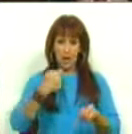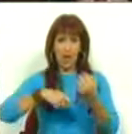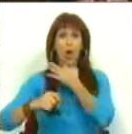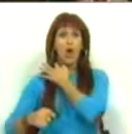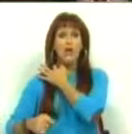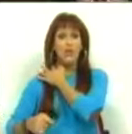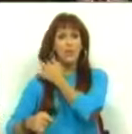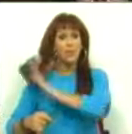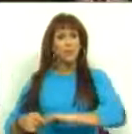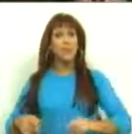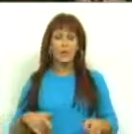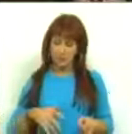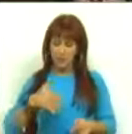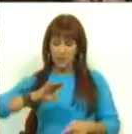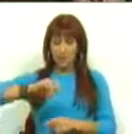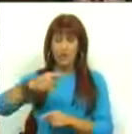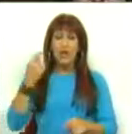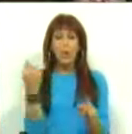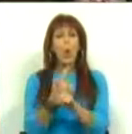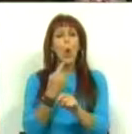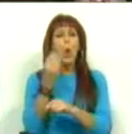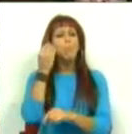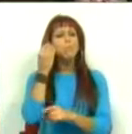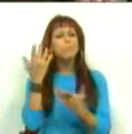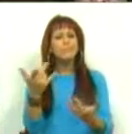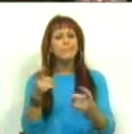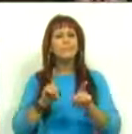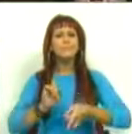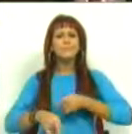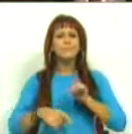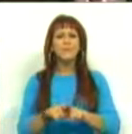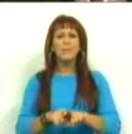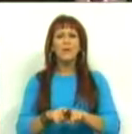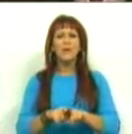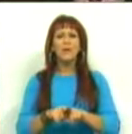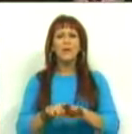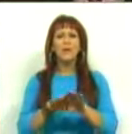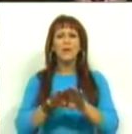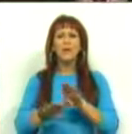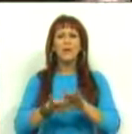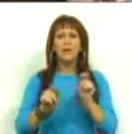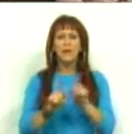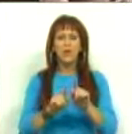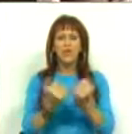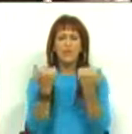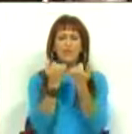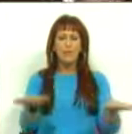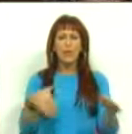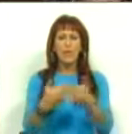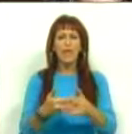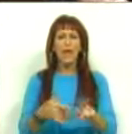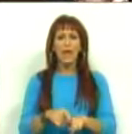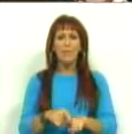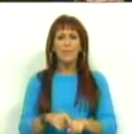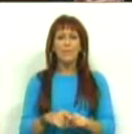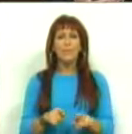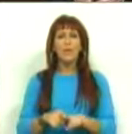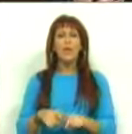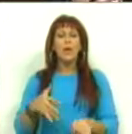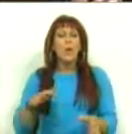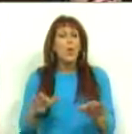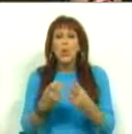o procedimento das lojas da PT, sobre a aquisição dos equipamentos, sobre as portas de informação à população. O grupo parlamentar